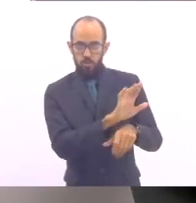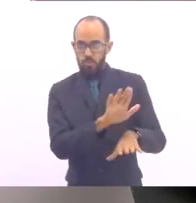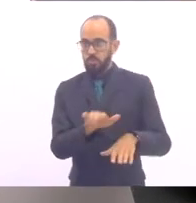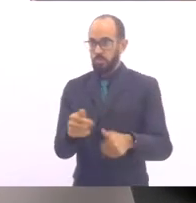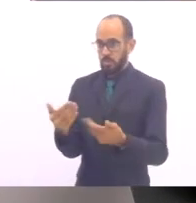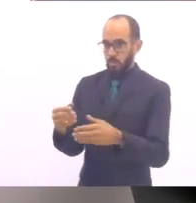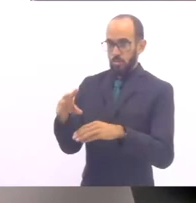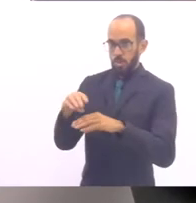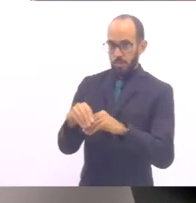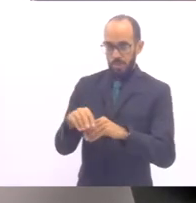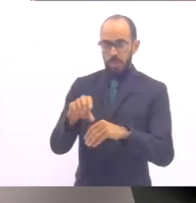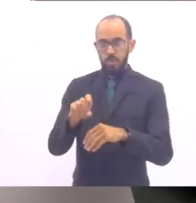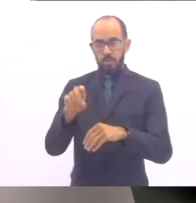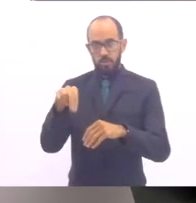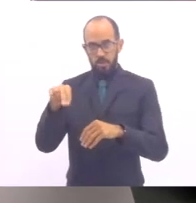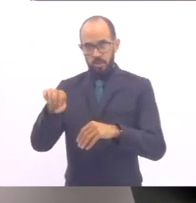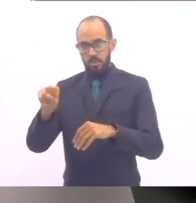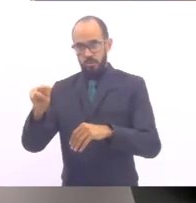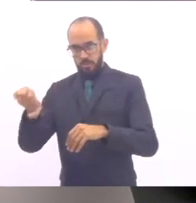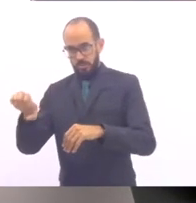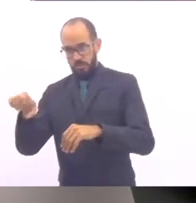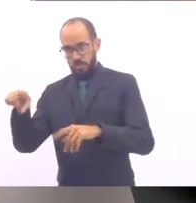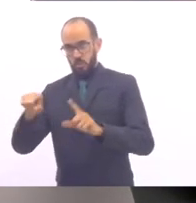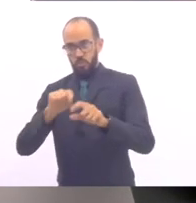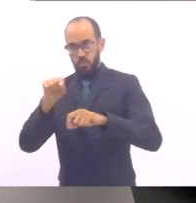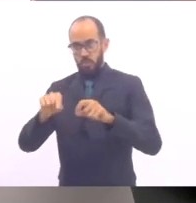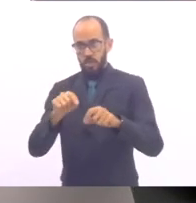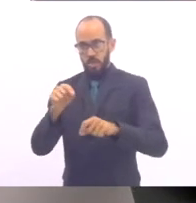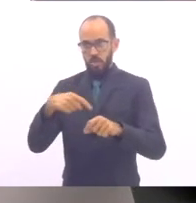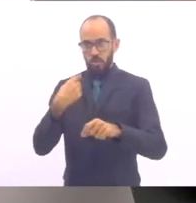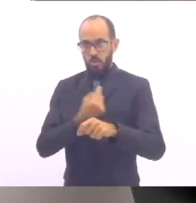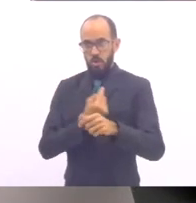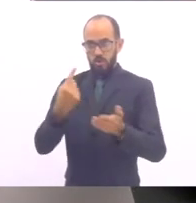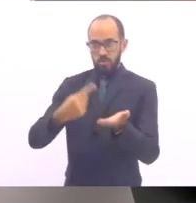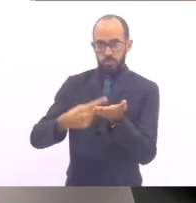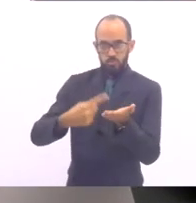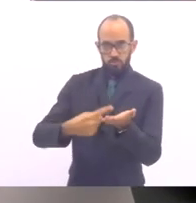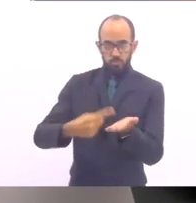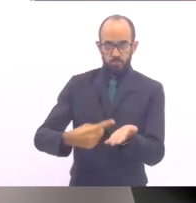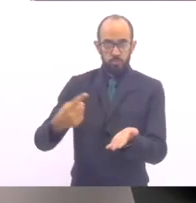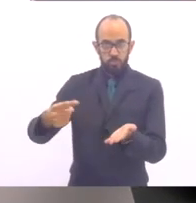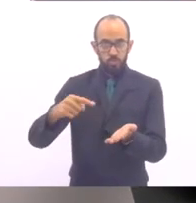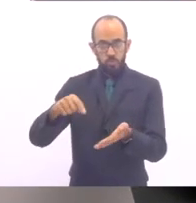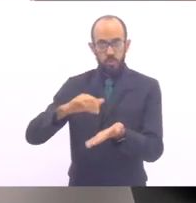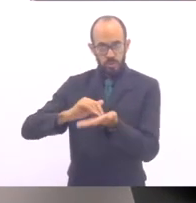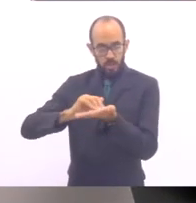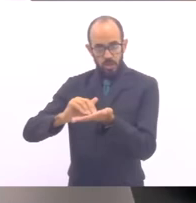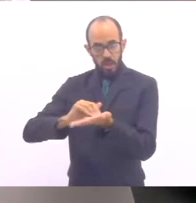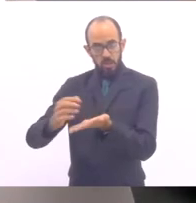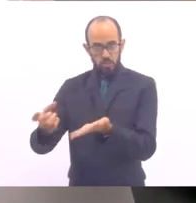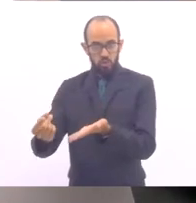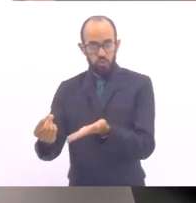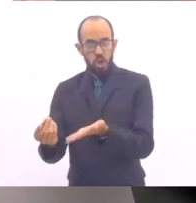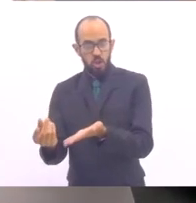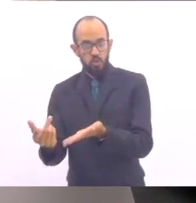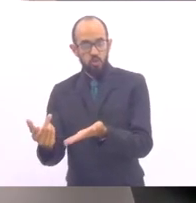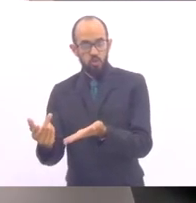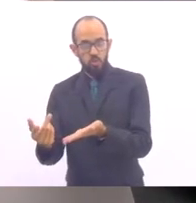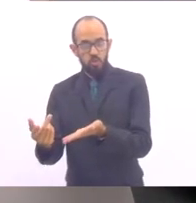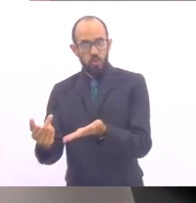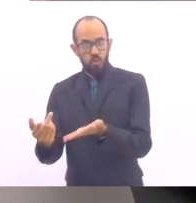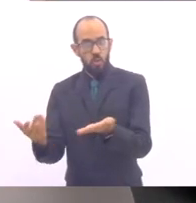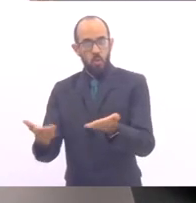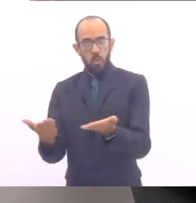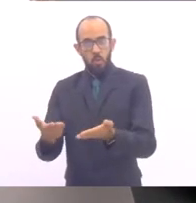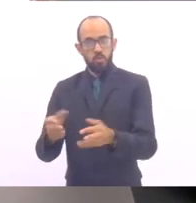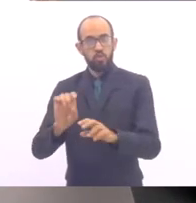Denise informou, né? Hoje a gente está em tratativas com a Secretaria de Fazenda. Como eu falei, não é só as que hoje estão no